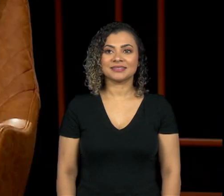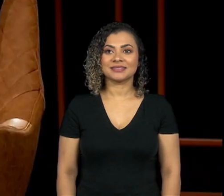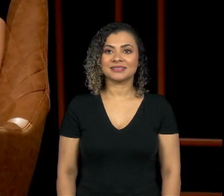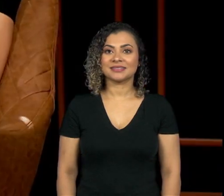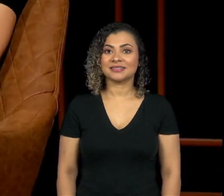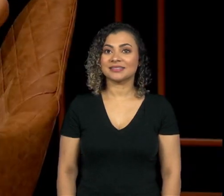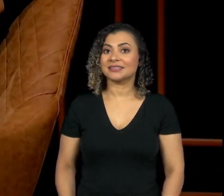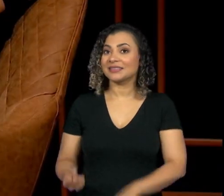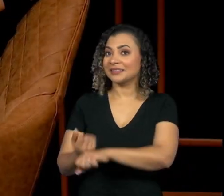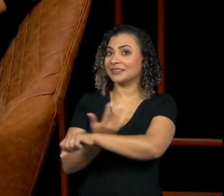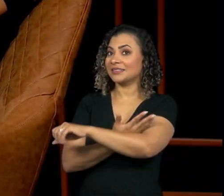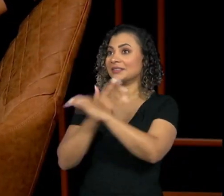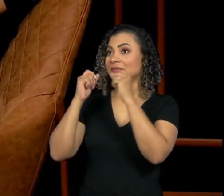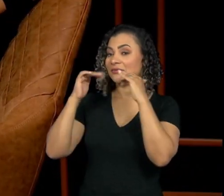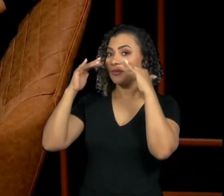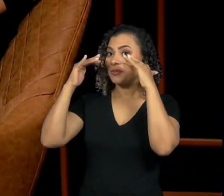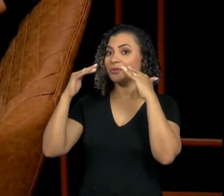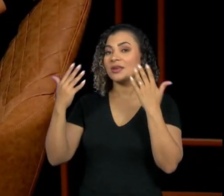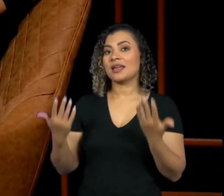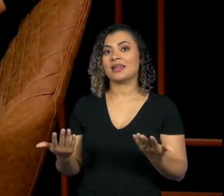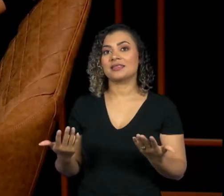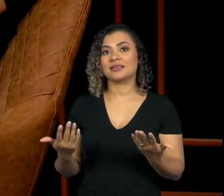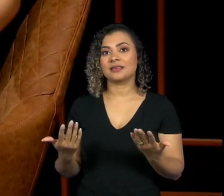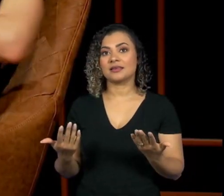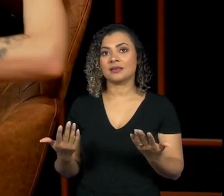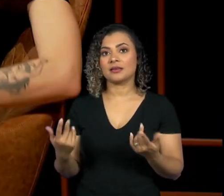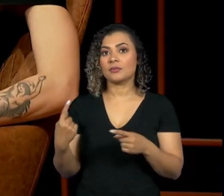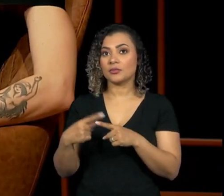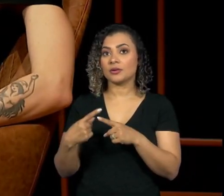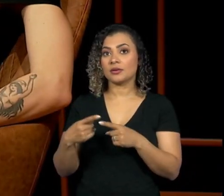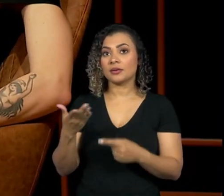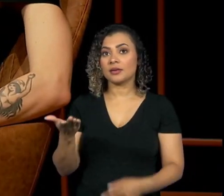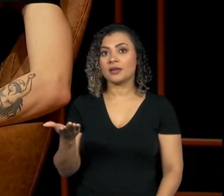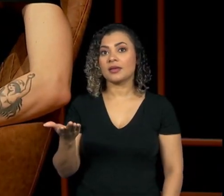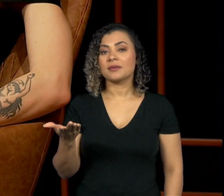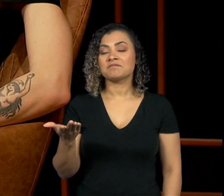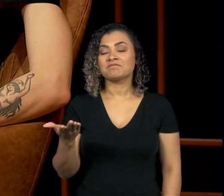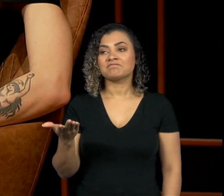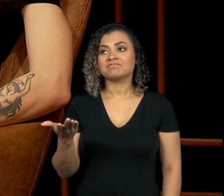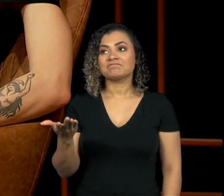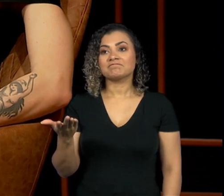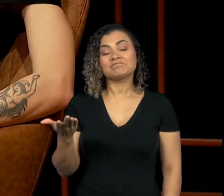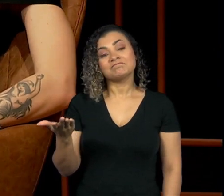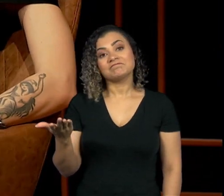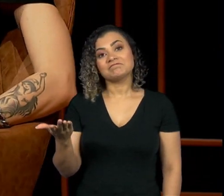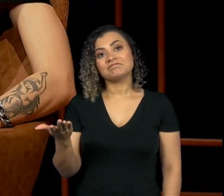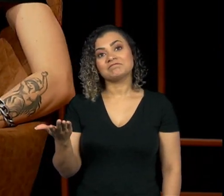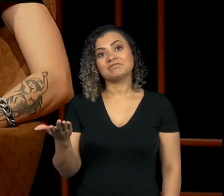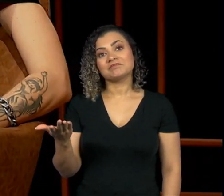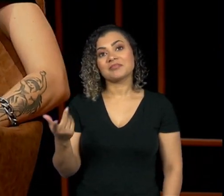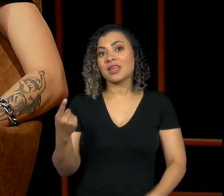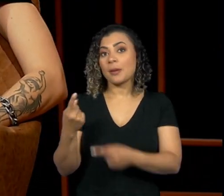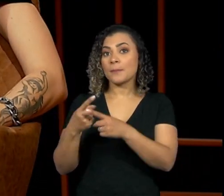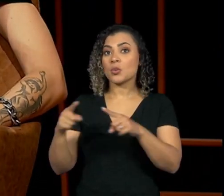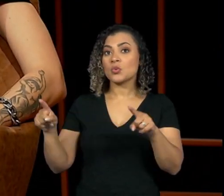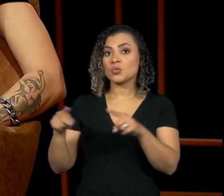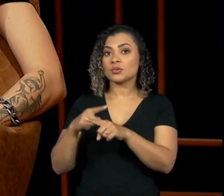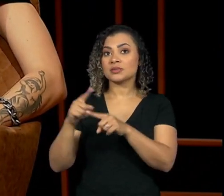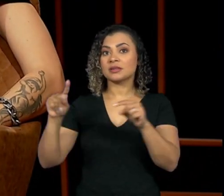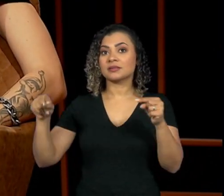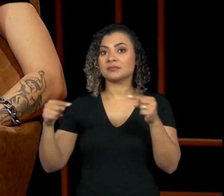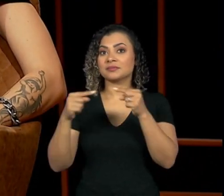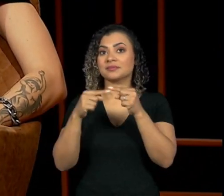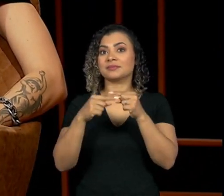Ana? Eu fico emocionada, porque é isso, para mim, a música tem a ver com